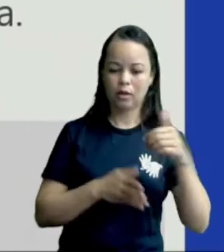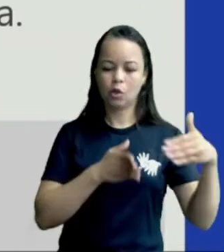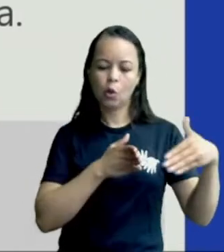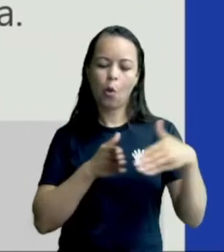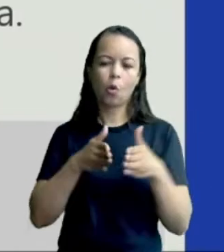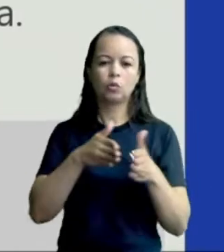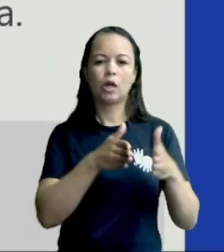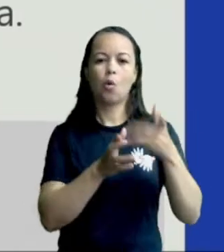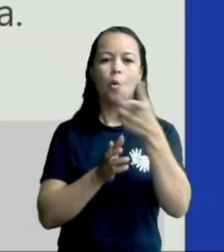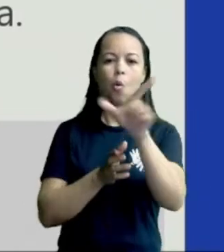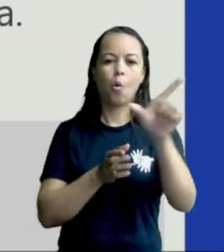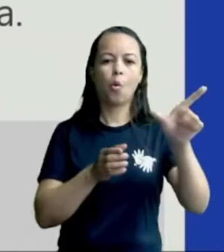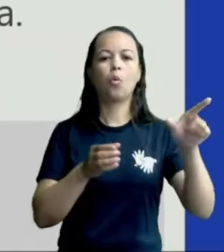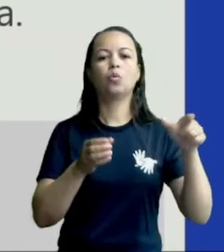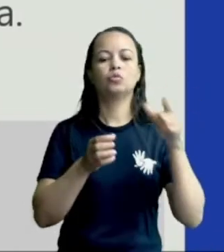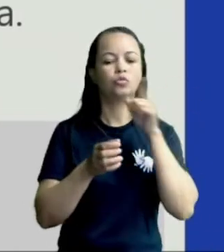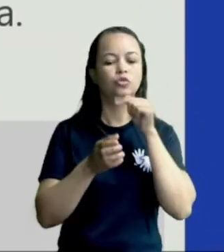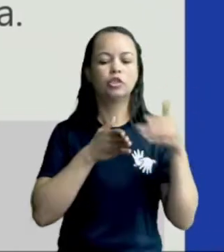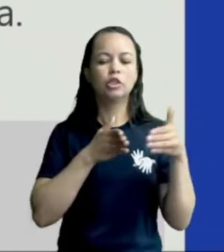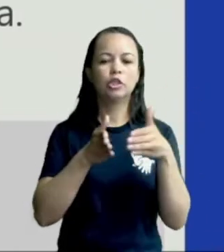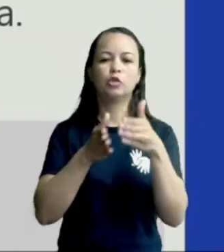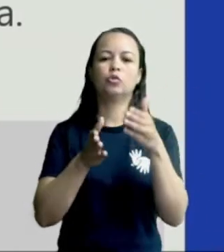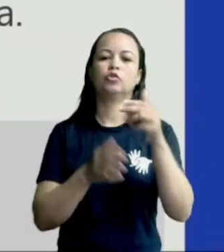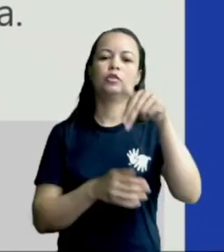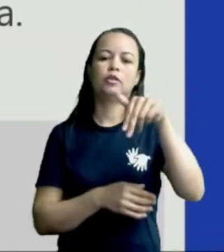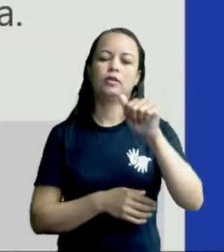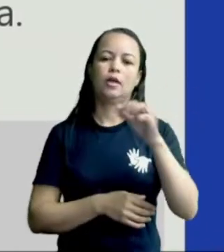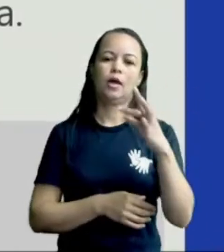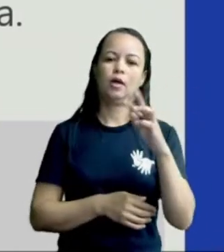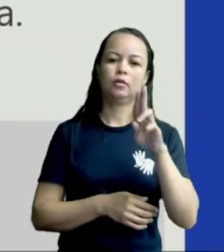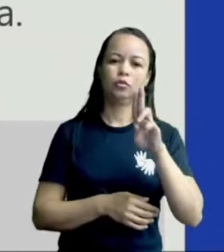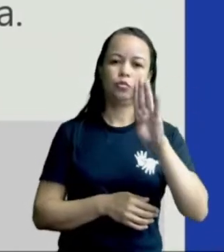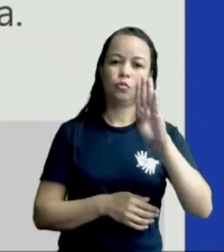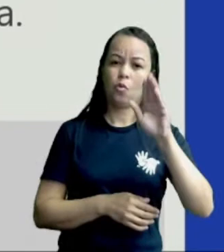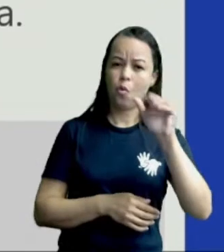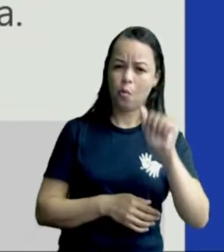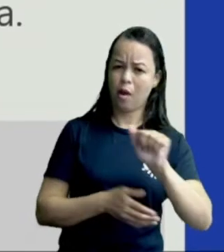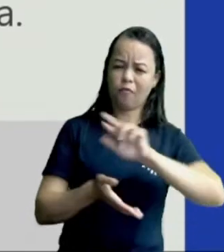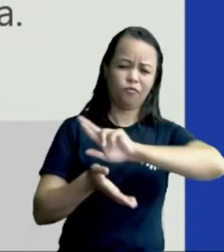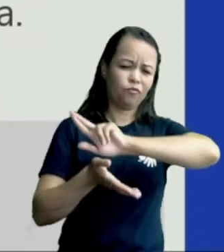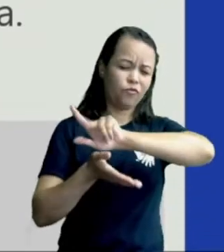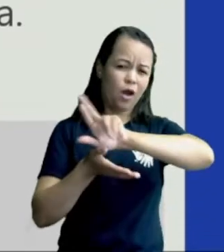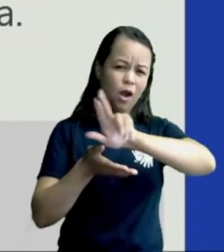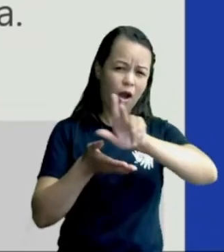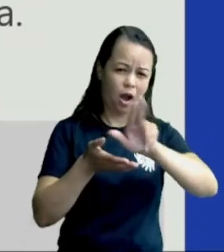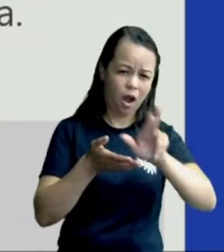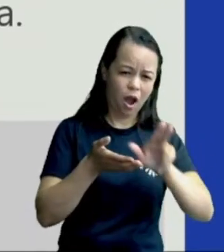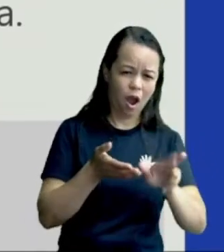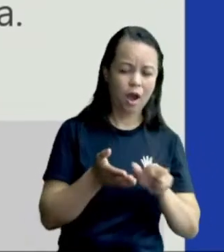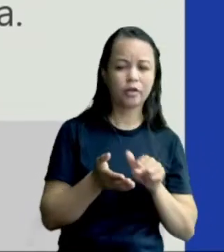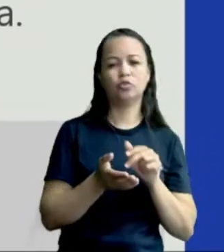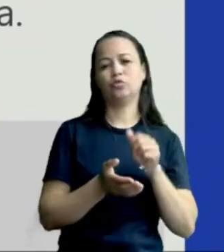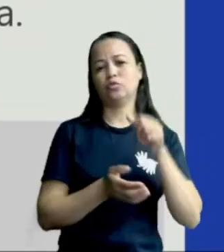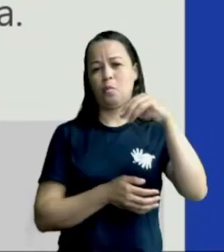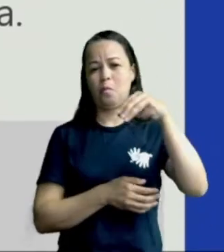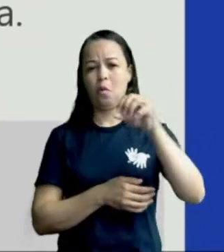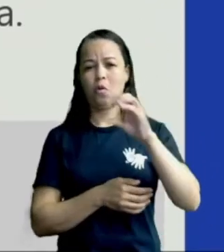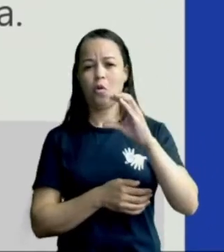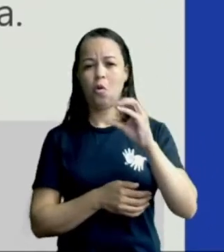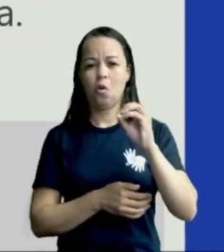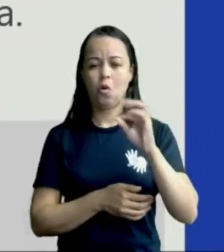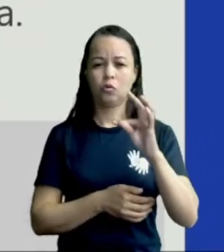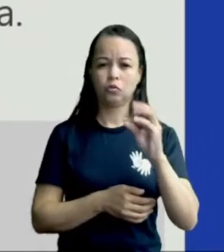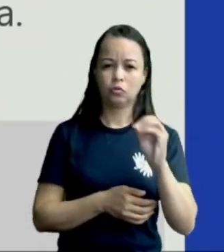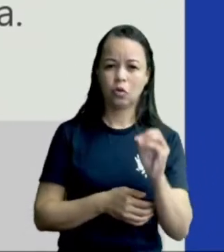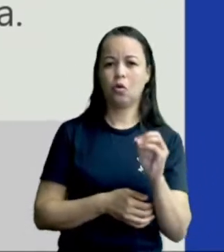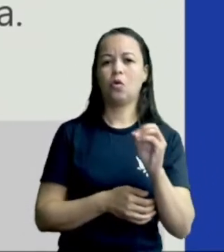Capibaribe. Afluentes Rio Natuba, Riacho Ronda, Pacas, Mocotó, são os afluentes,